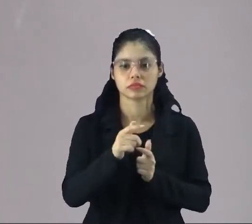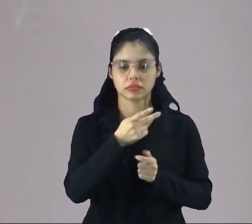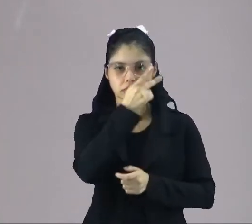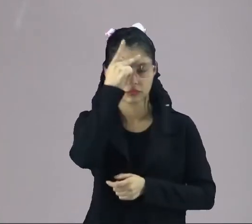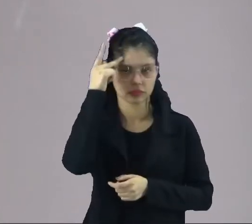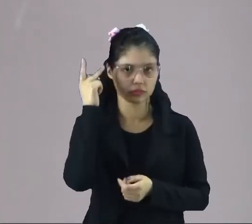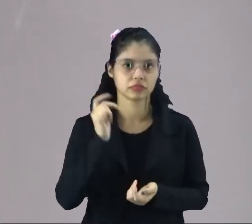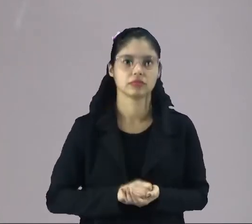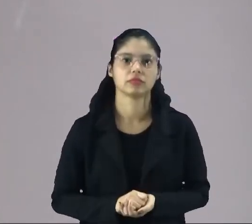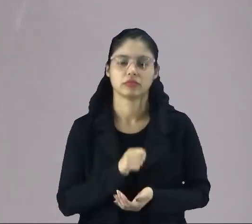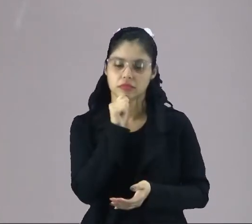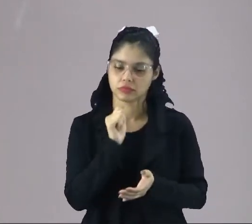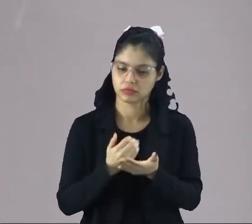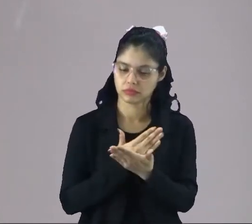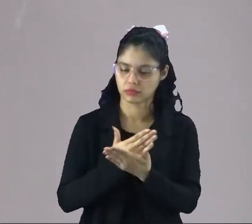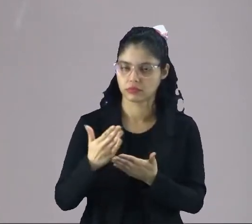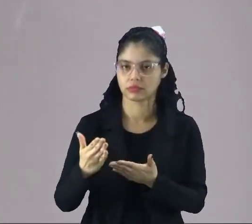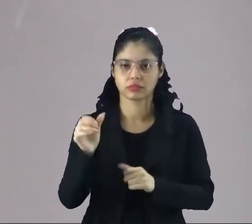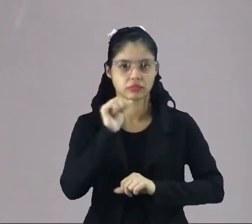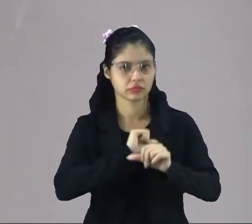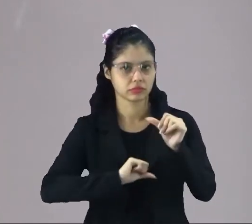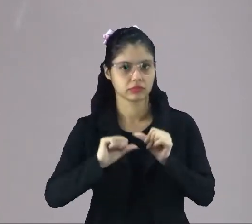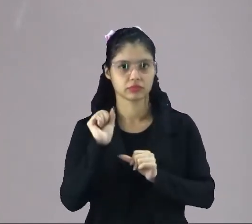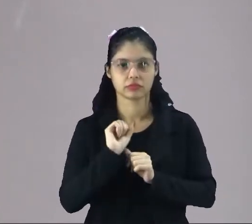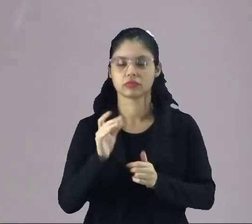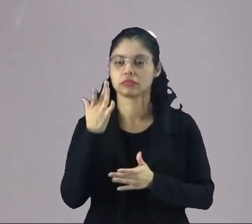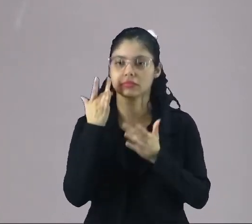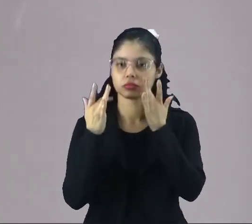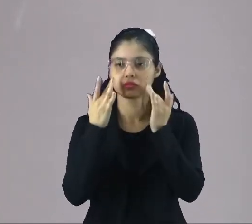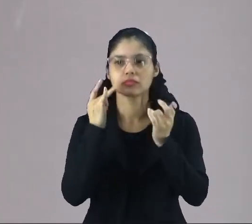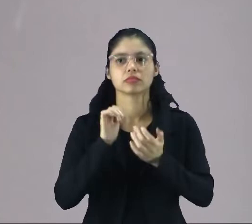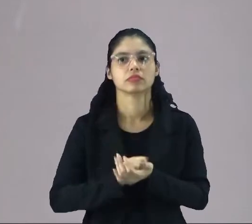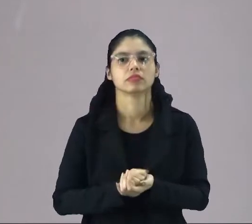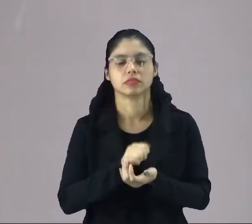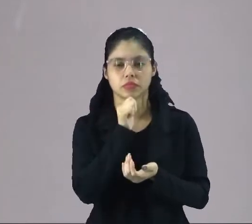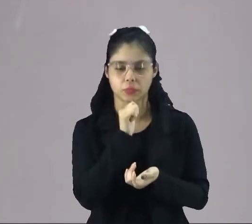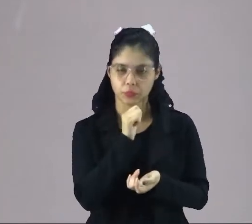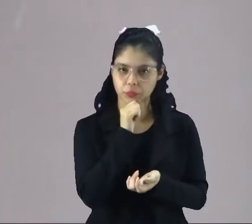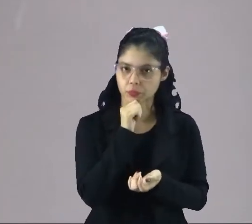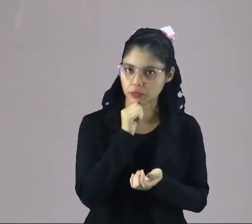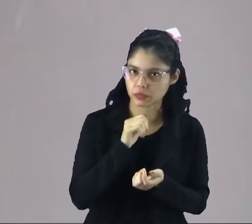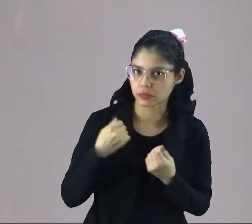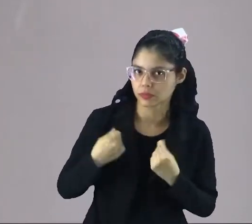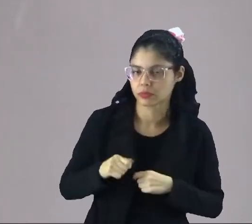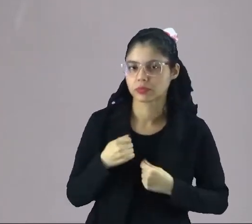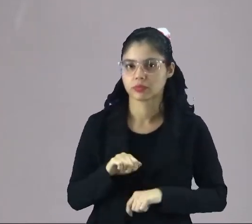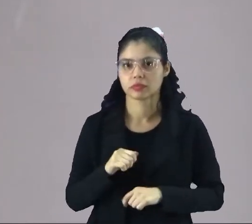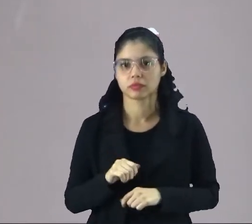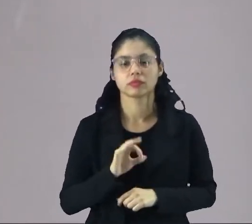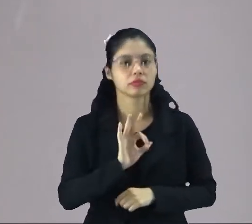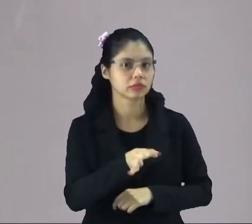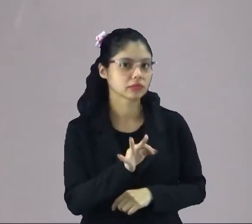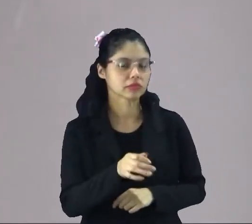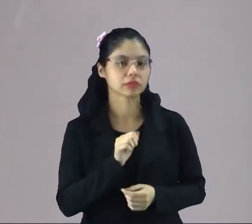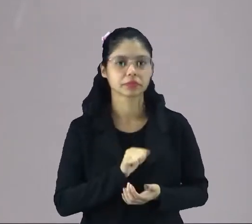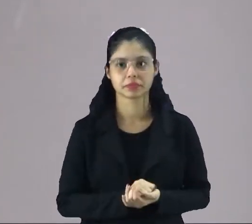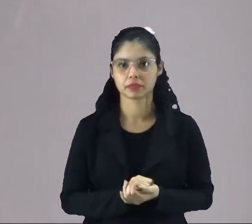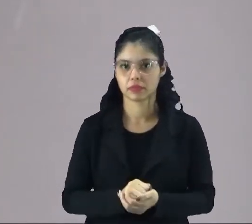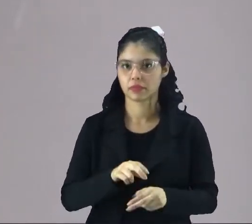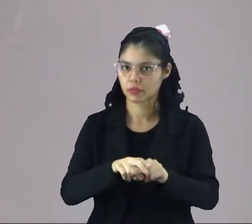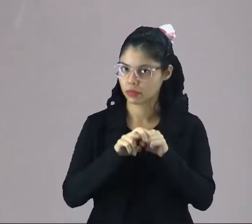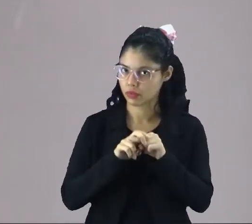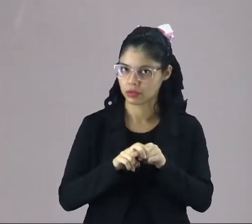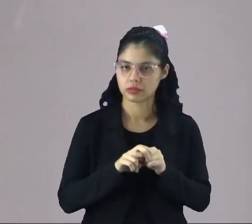início aí às transformações que o teatro estava necessitando de certa forma, Por